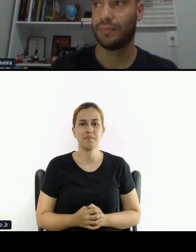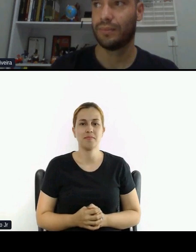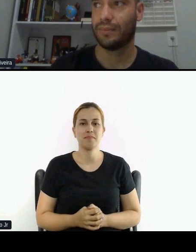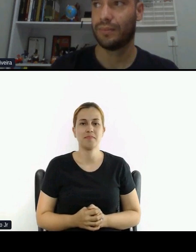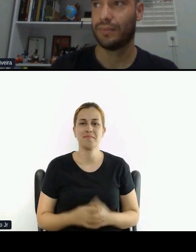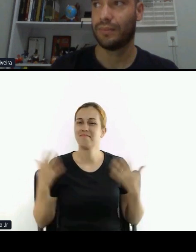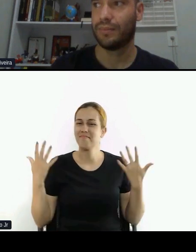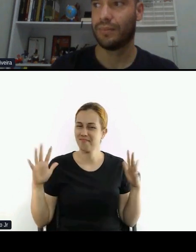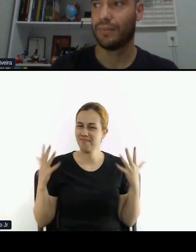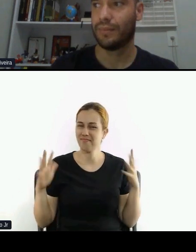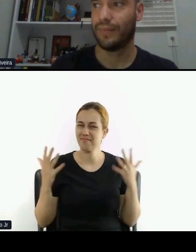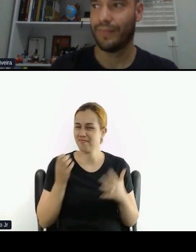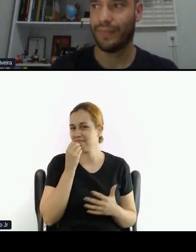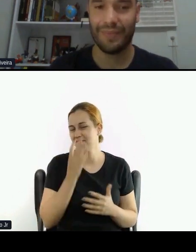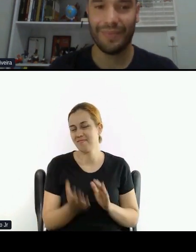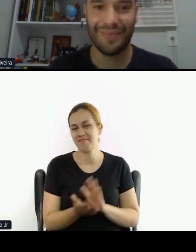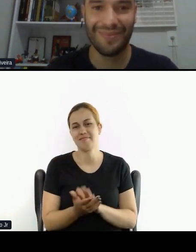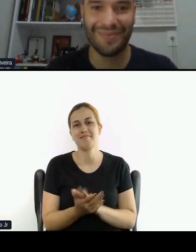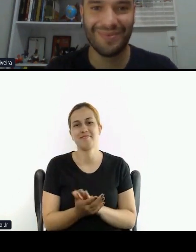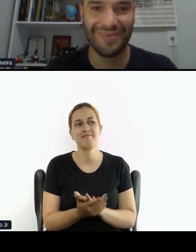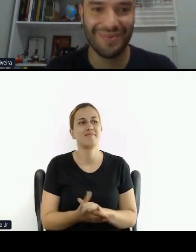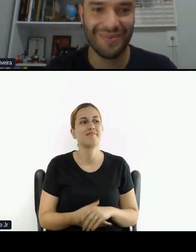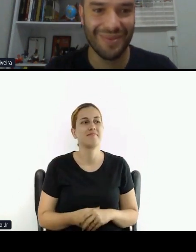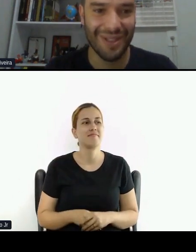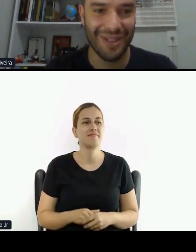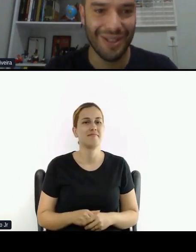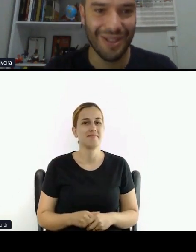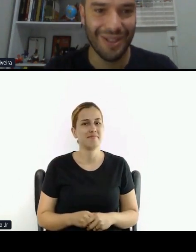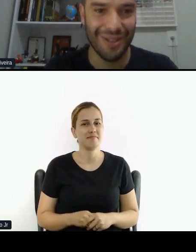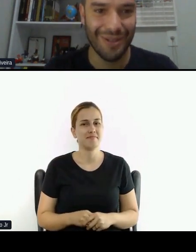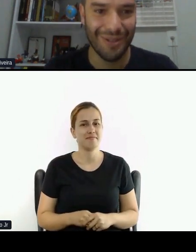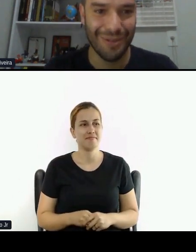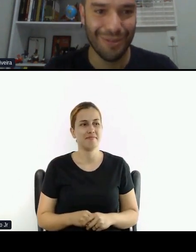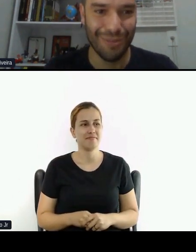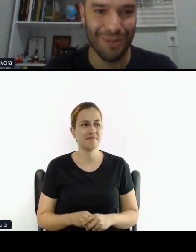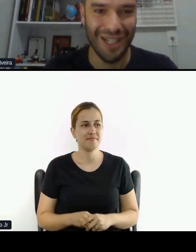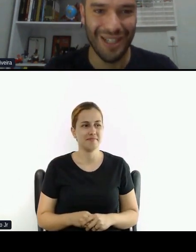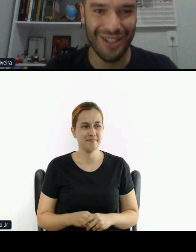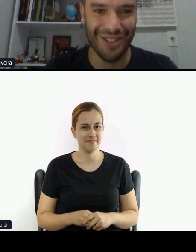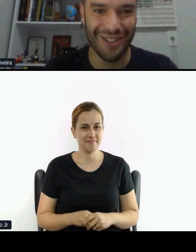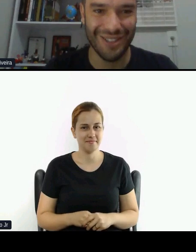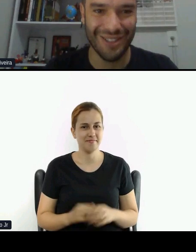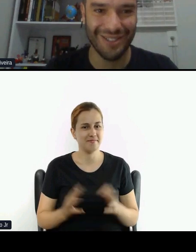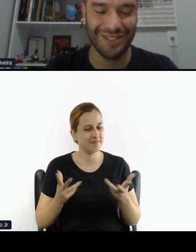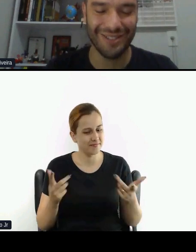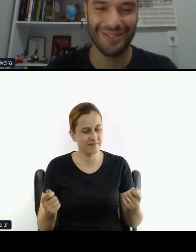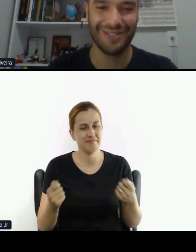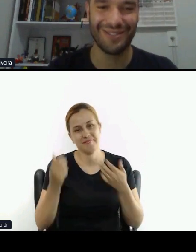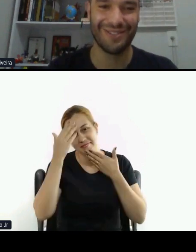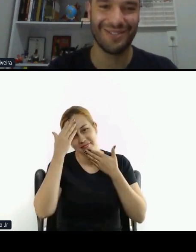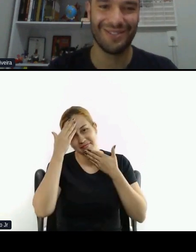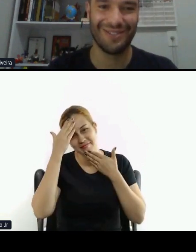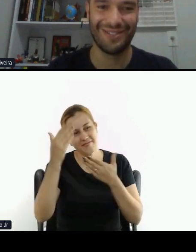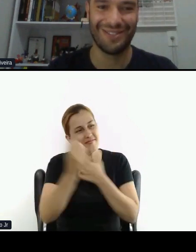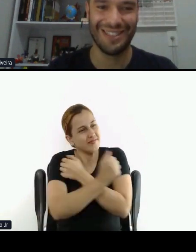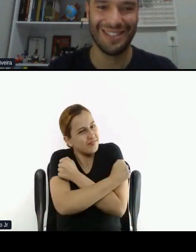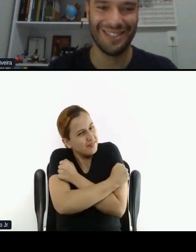Parabéns. Parabéns, galera. Perfeito, pessoal. A gente que agradece. Um